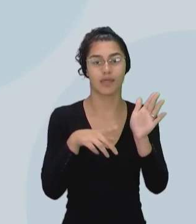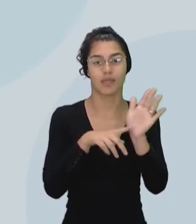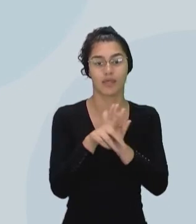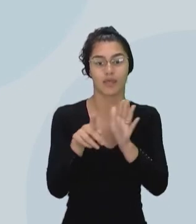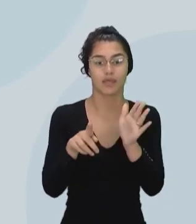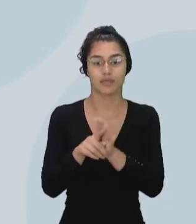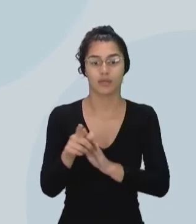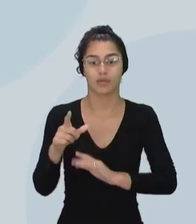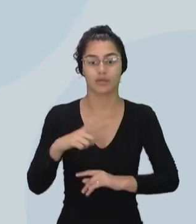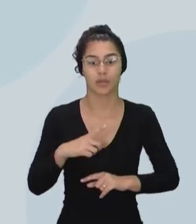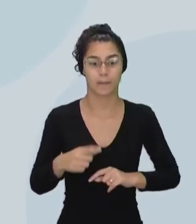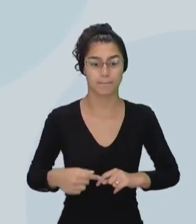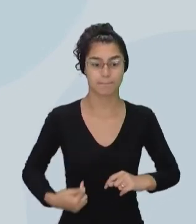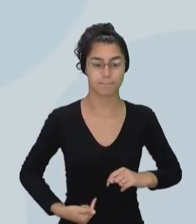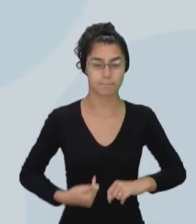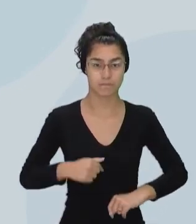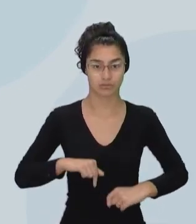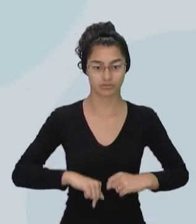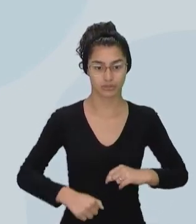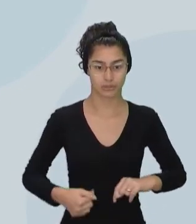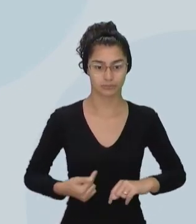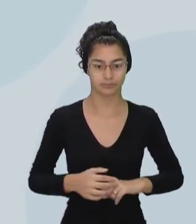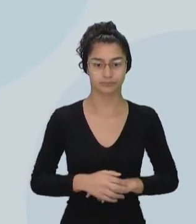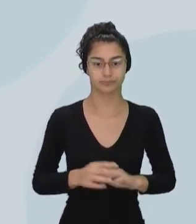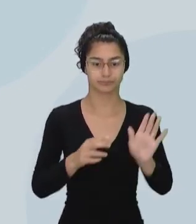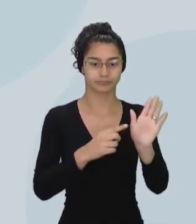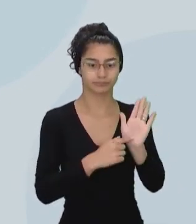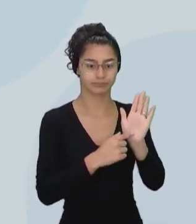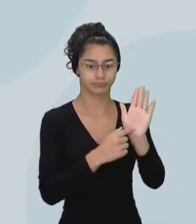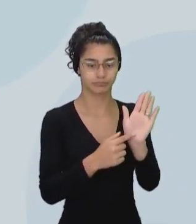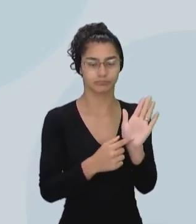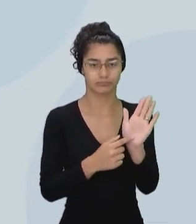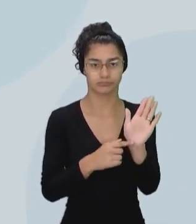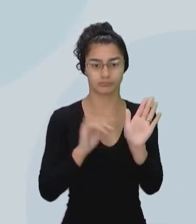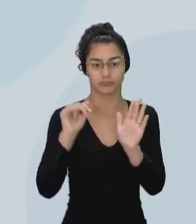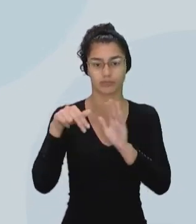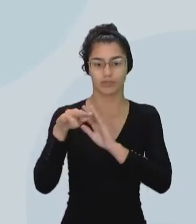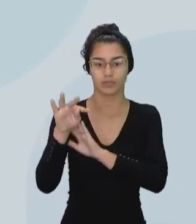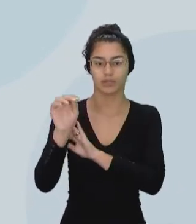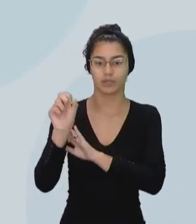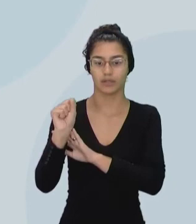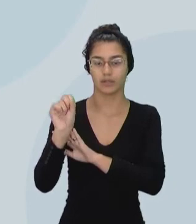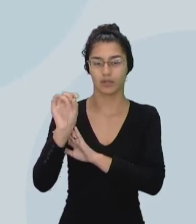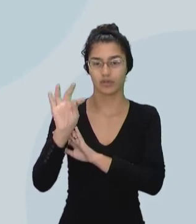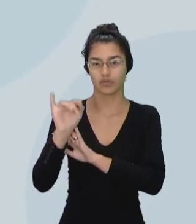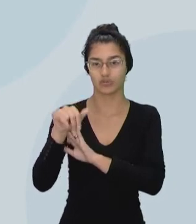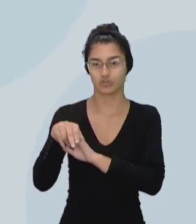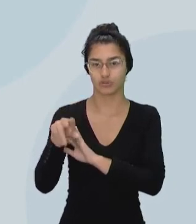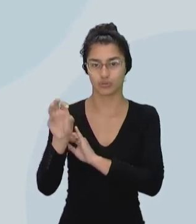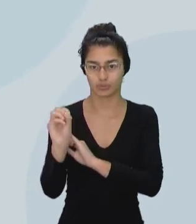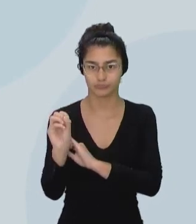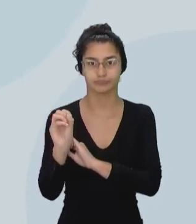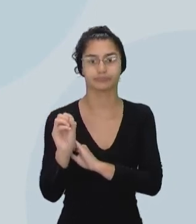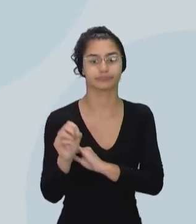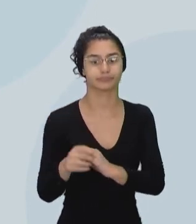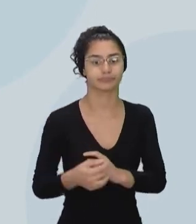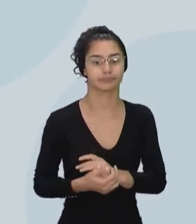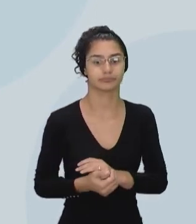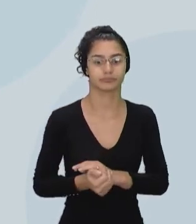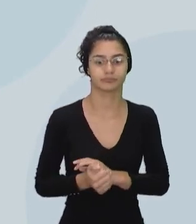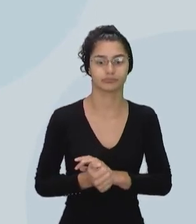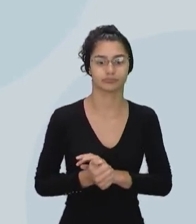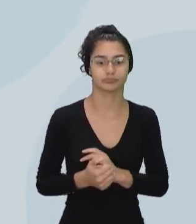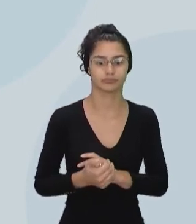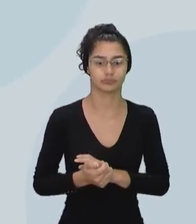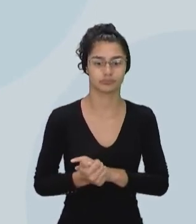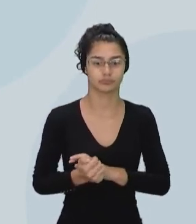questão intestinal. Então, aqui a setinha está apontando para vocês, o intestino. Então, aqui no